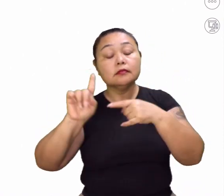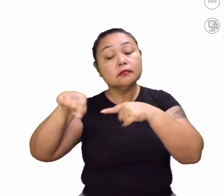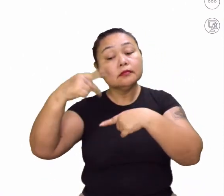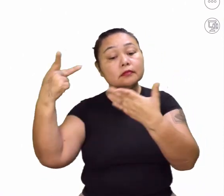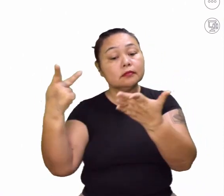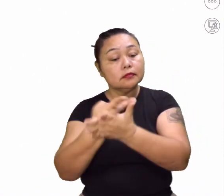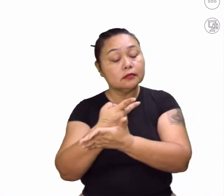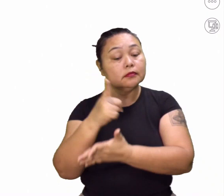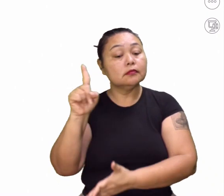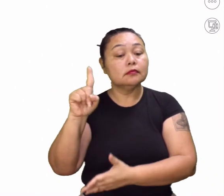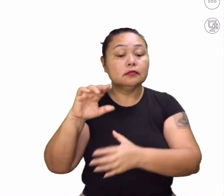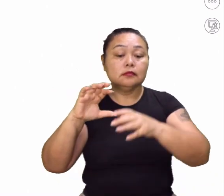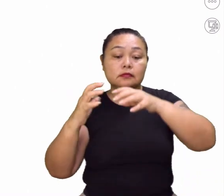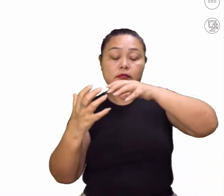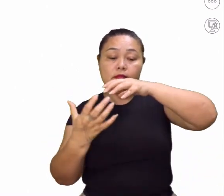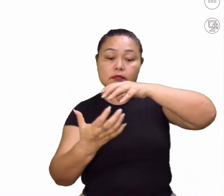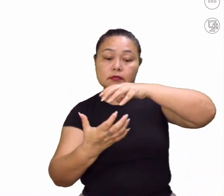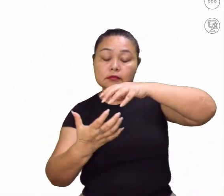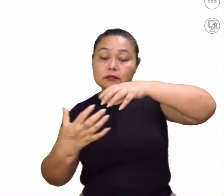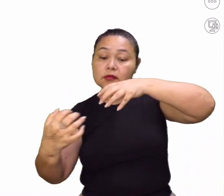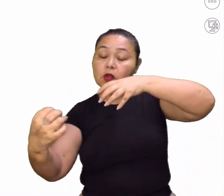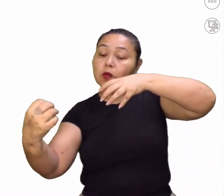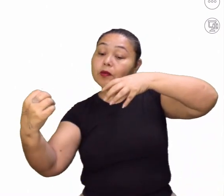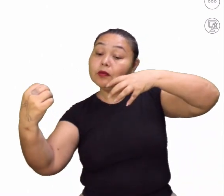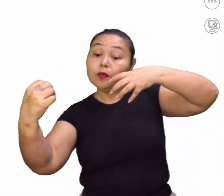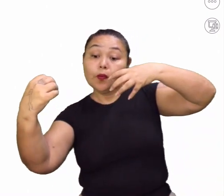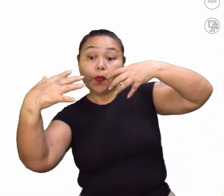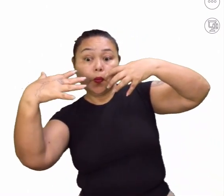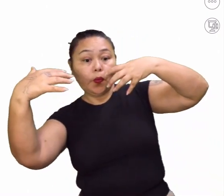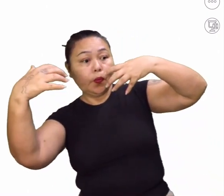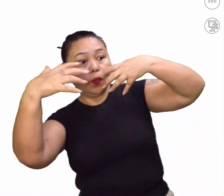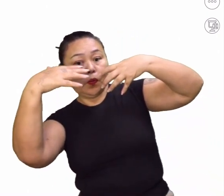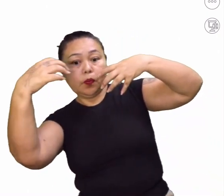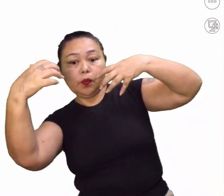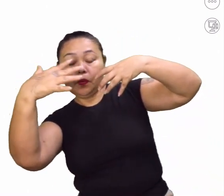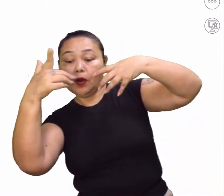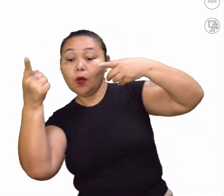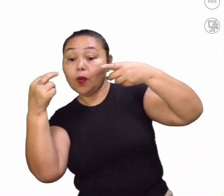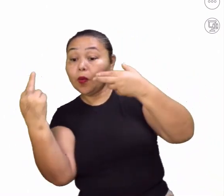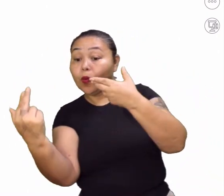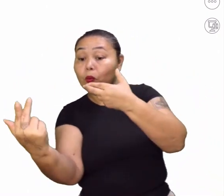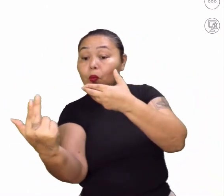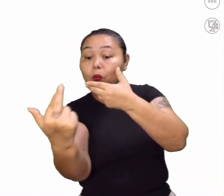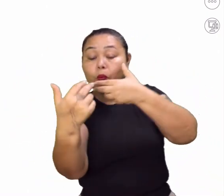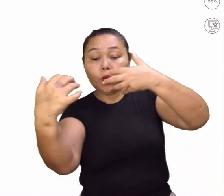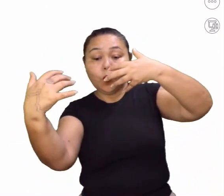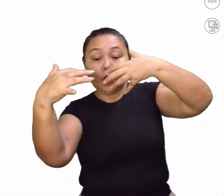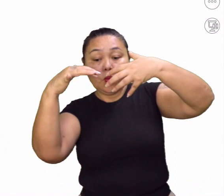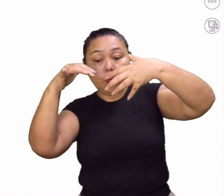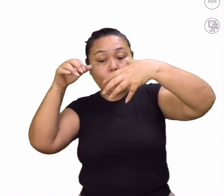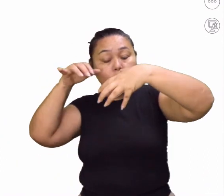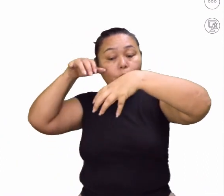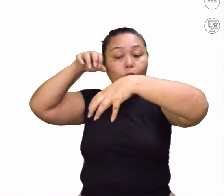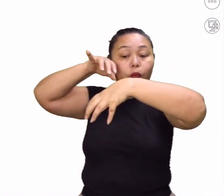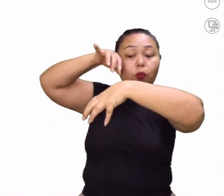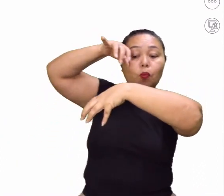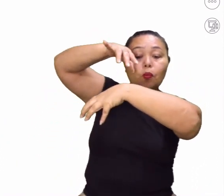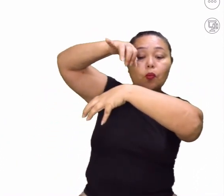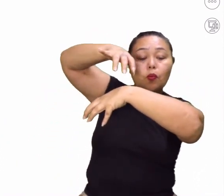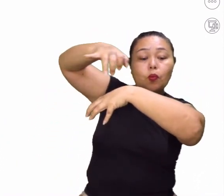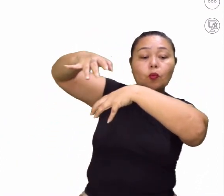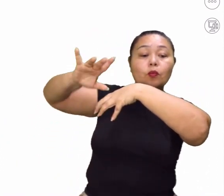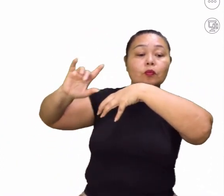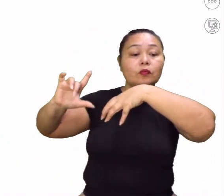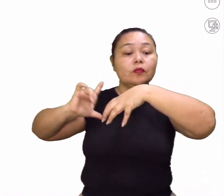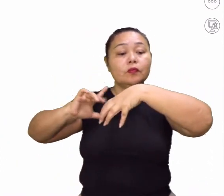é a consequência disso? Os hemisférios são iluminados igualmente. Igualmente também